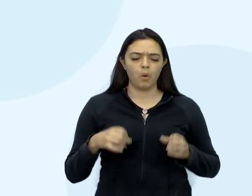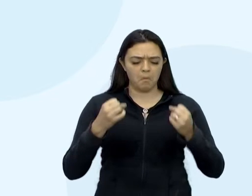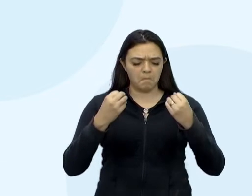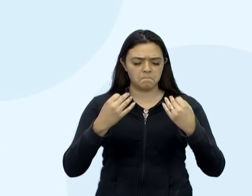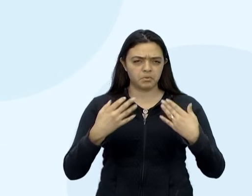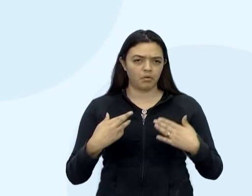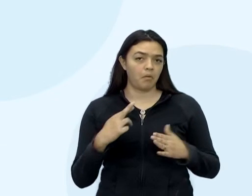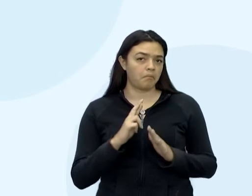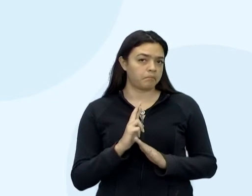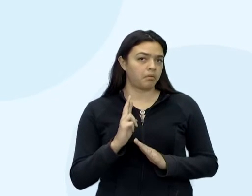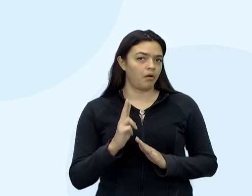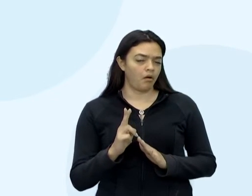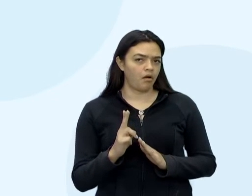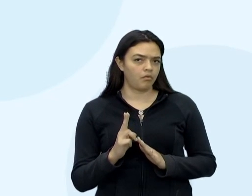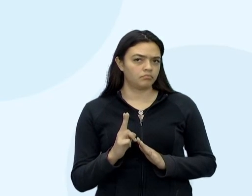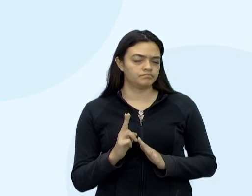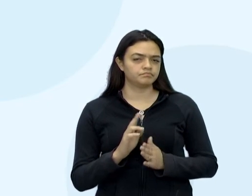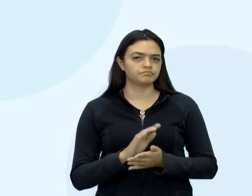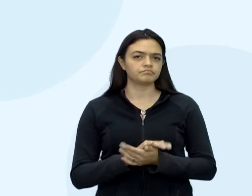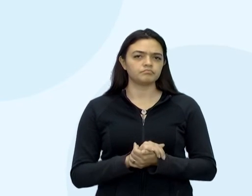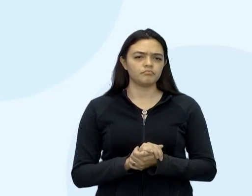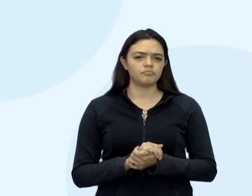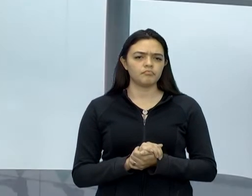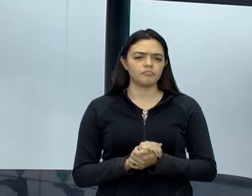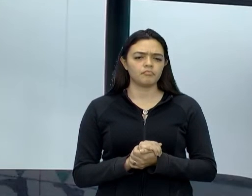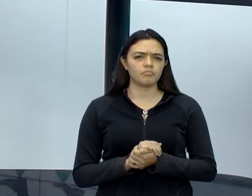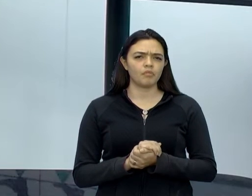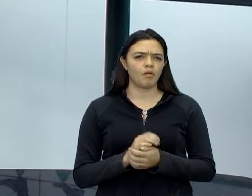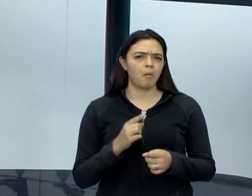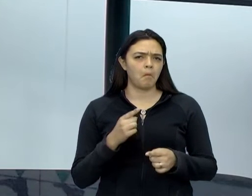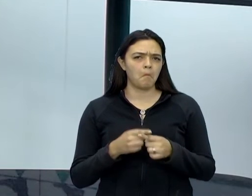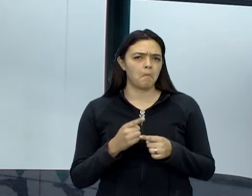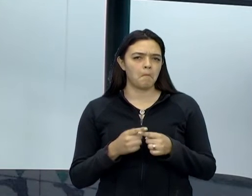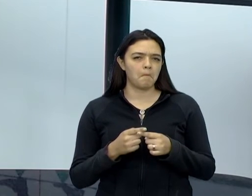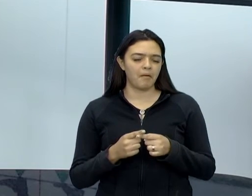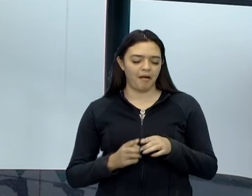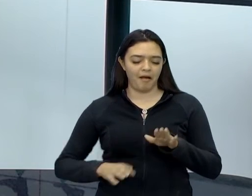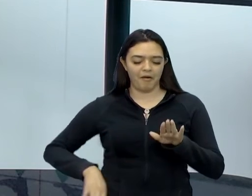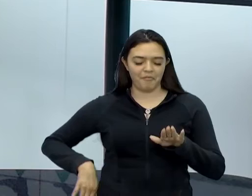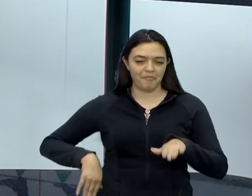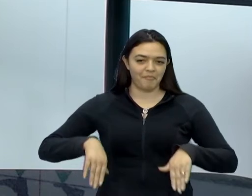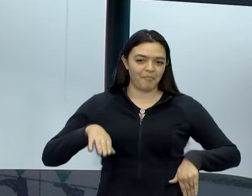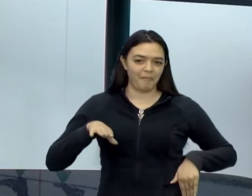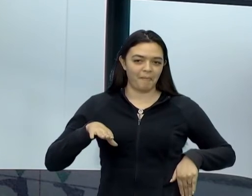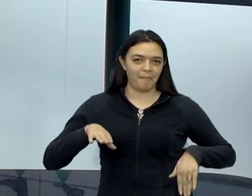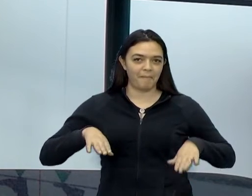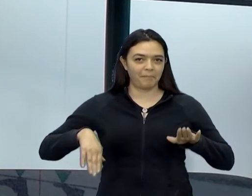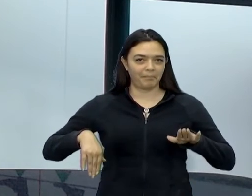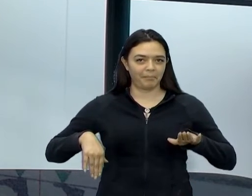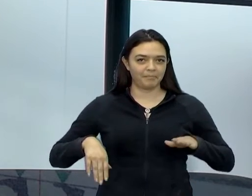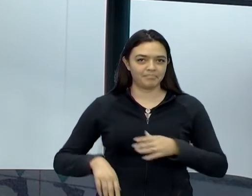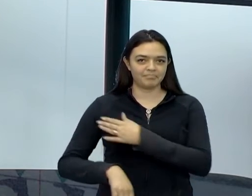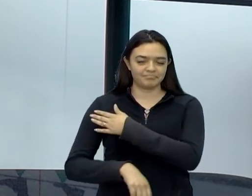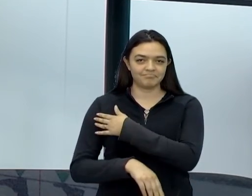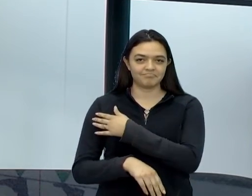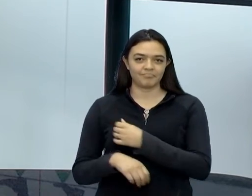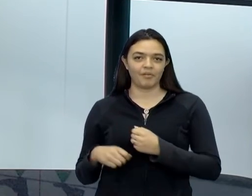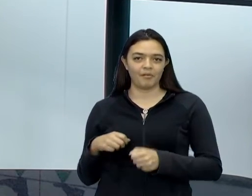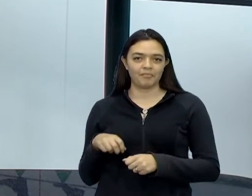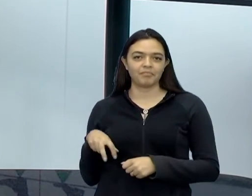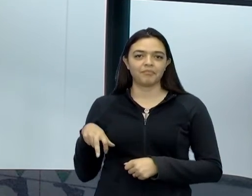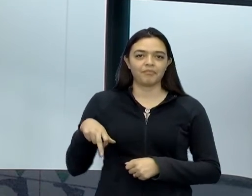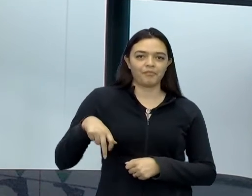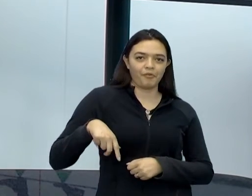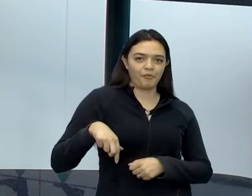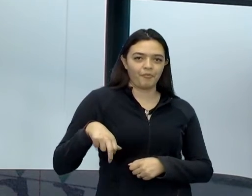responde à pergunta de por que a gente balança os braços quando a gente anda? E aí, se você pesquisar, você vai ver que é